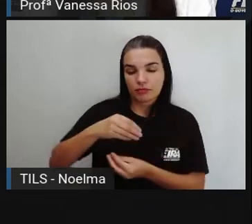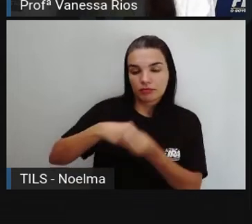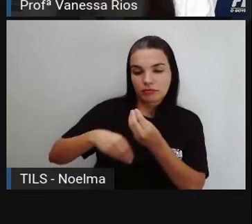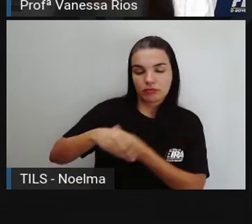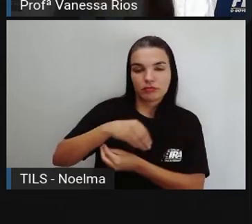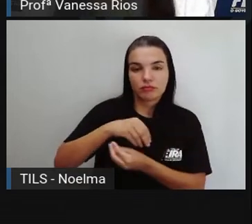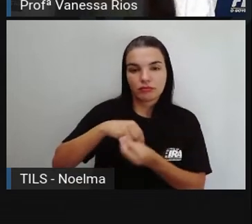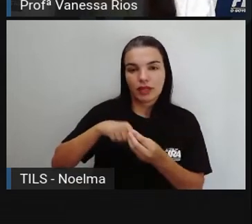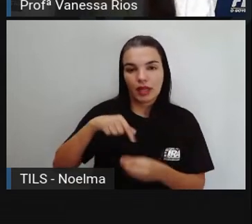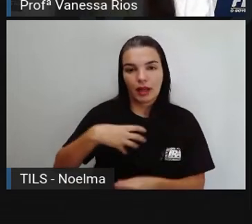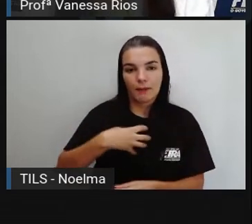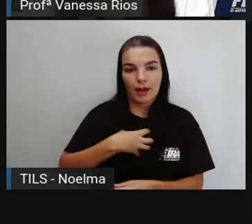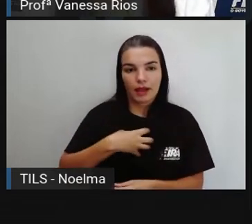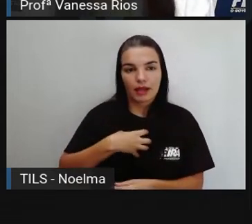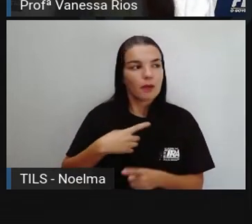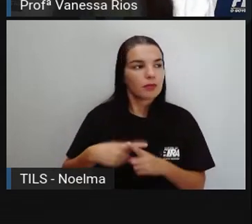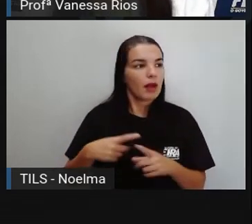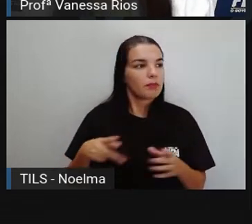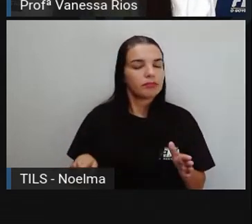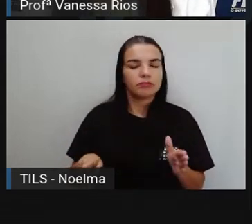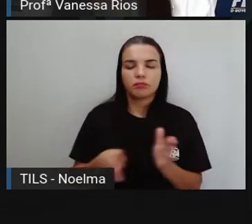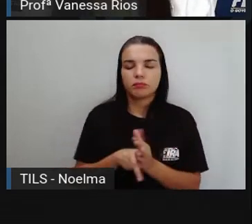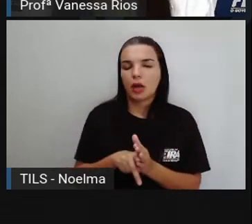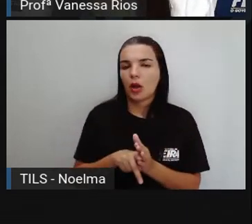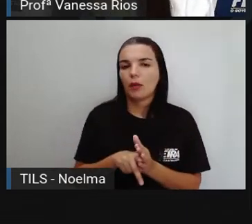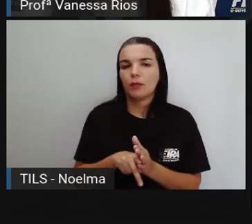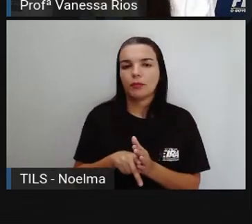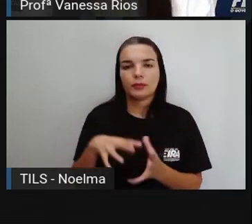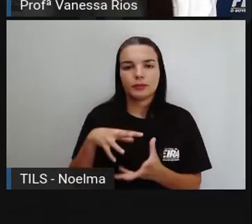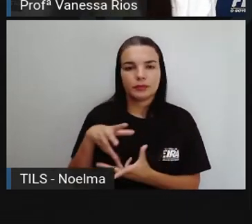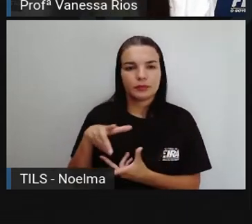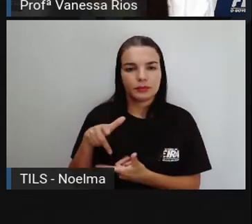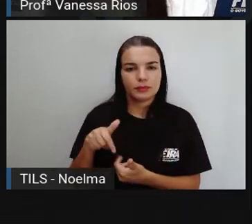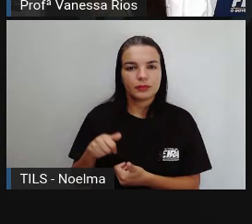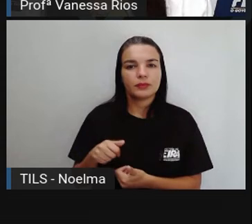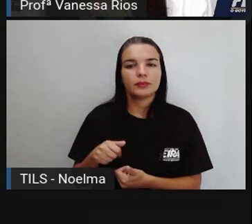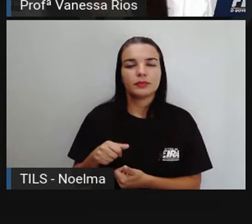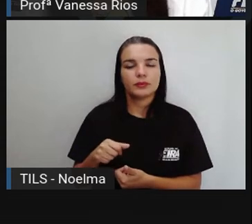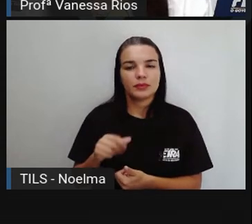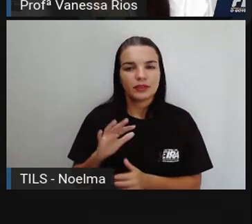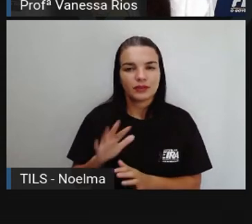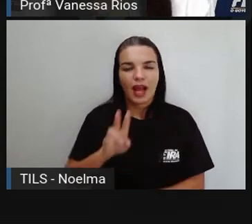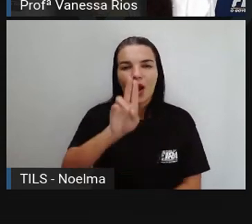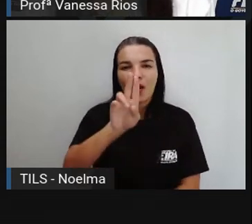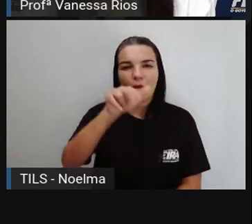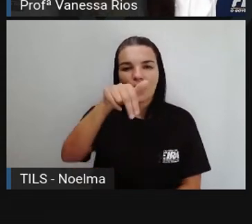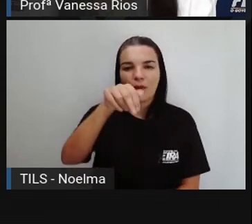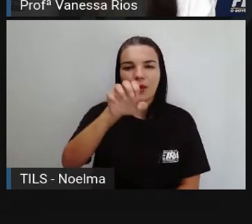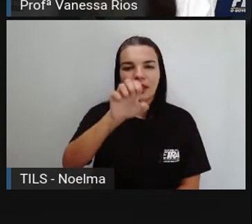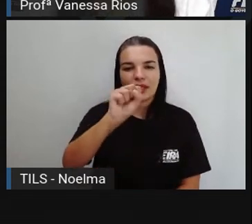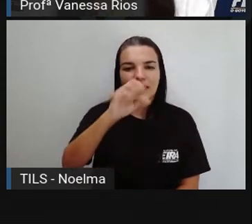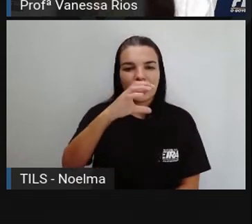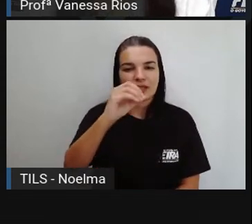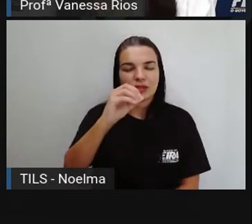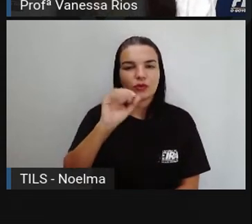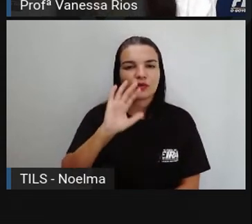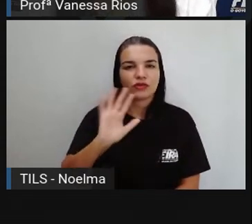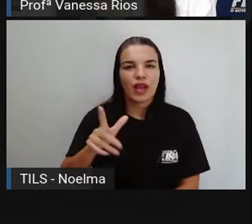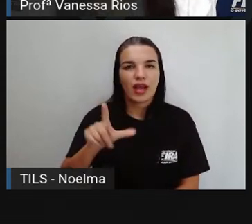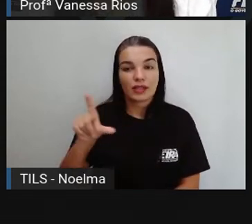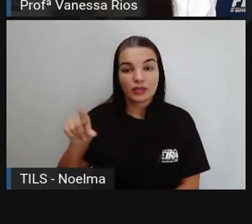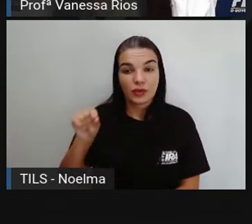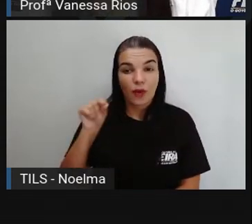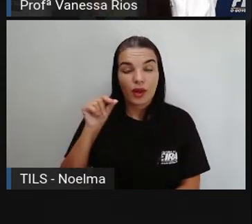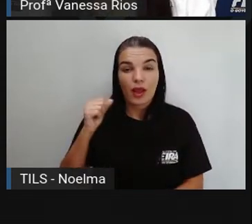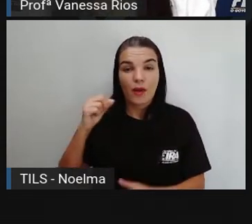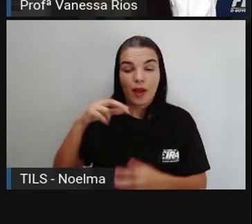representa aí um elemento cultural importante para o mundo todo. Então foi considerada pela Unesco como um patrimônio cultural